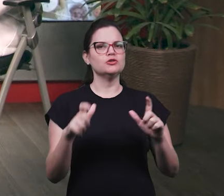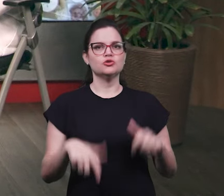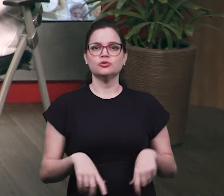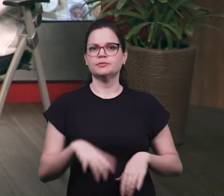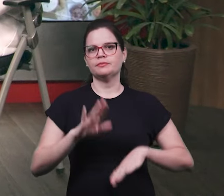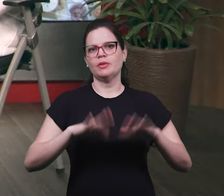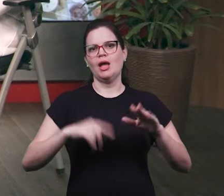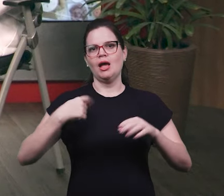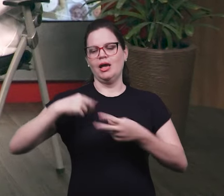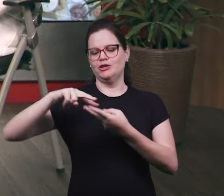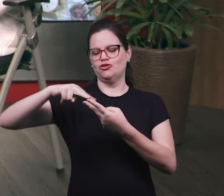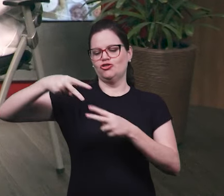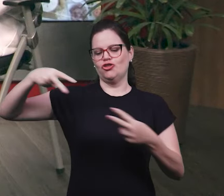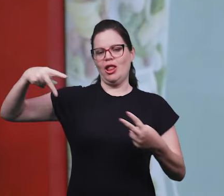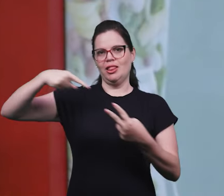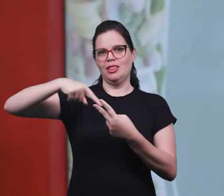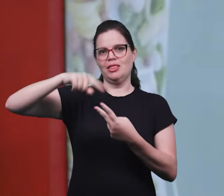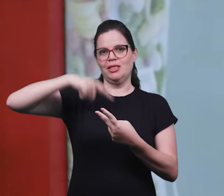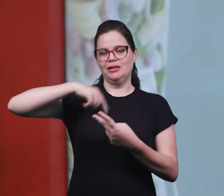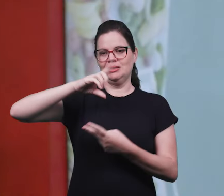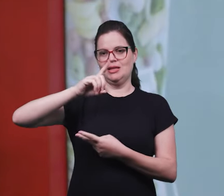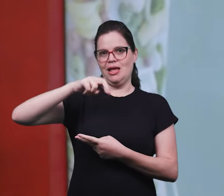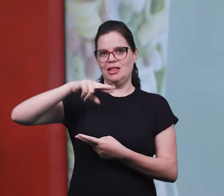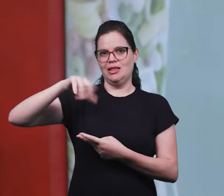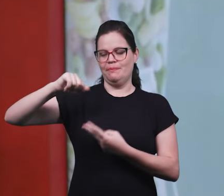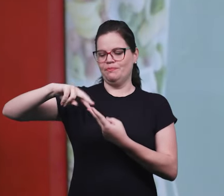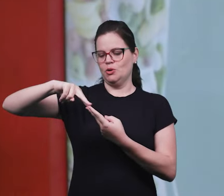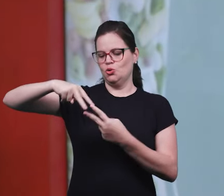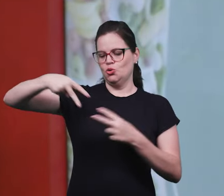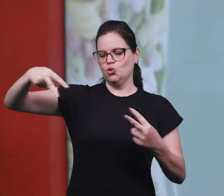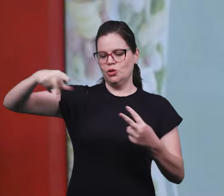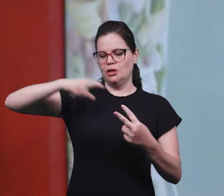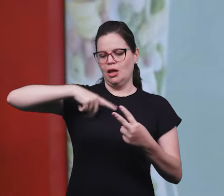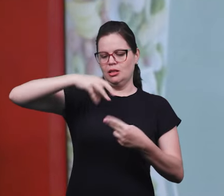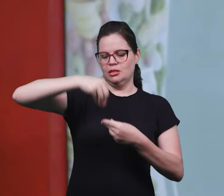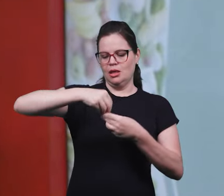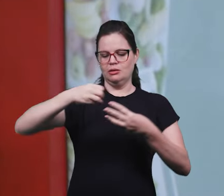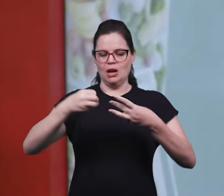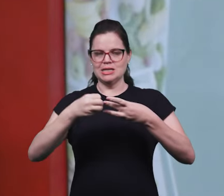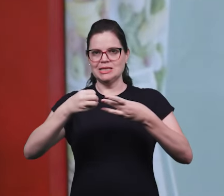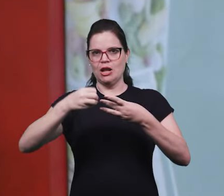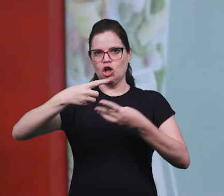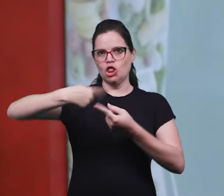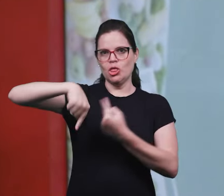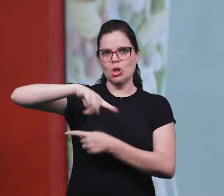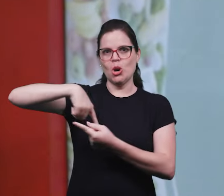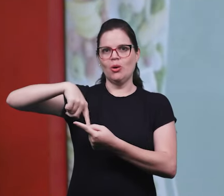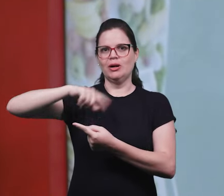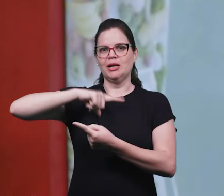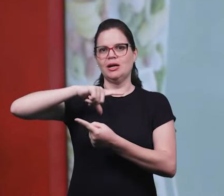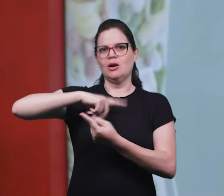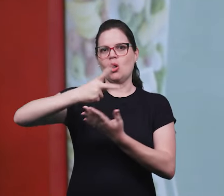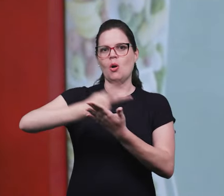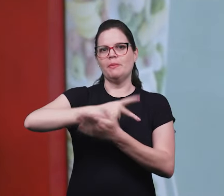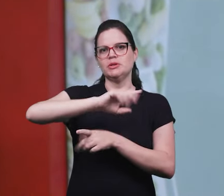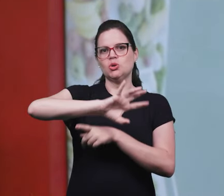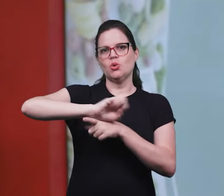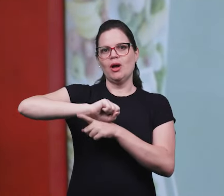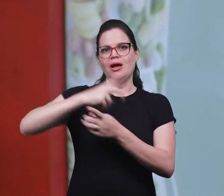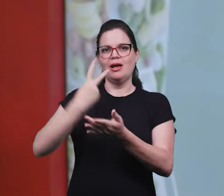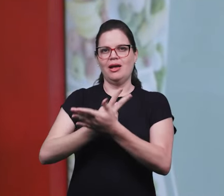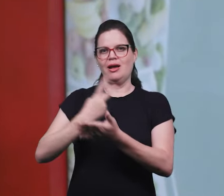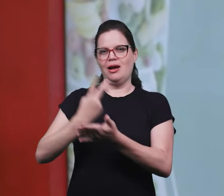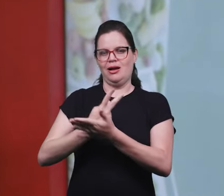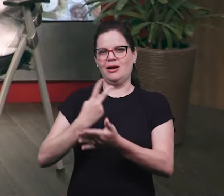uma mutação genética né no DNA que tem essa alteração da célula que passa a receber instruções errad para suas